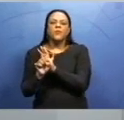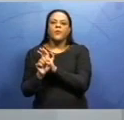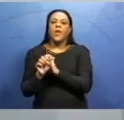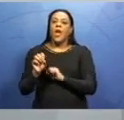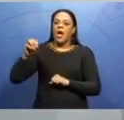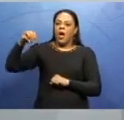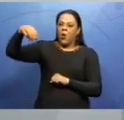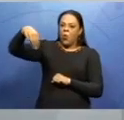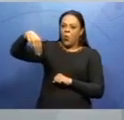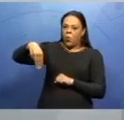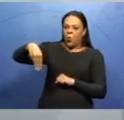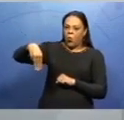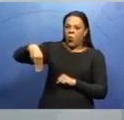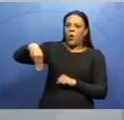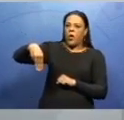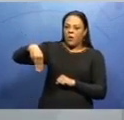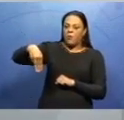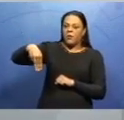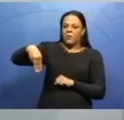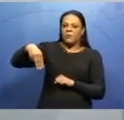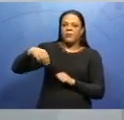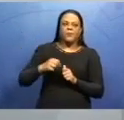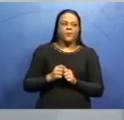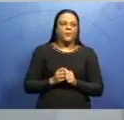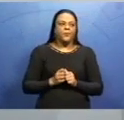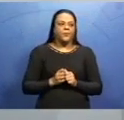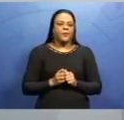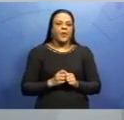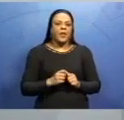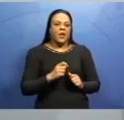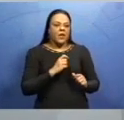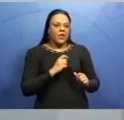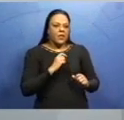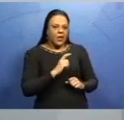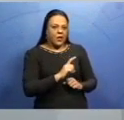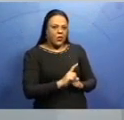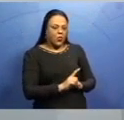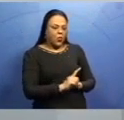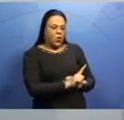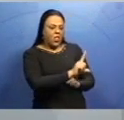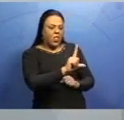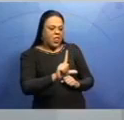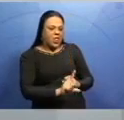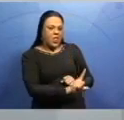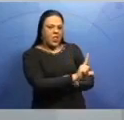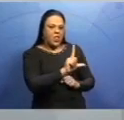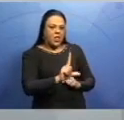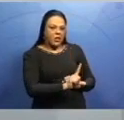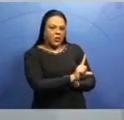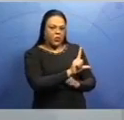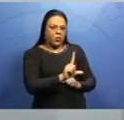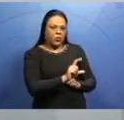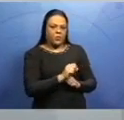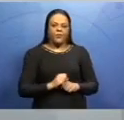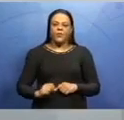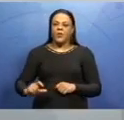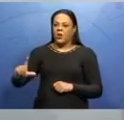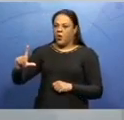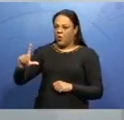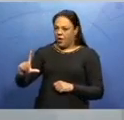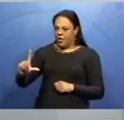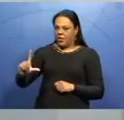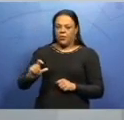A letra M, né? Inicial do metro. Litro, o L, né? Inicial de